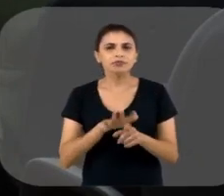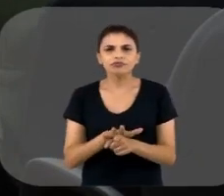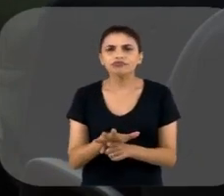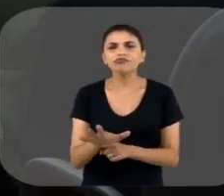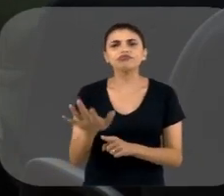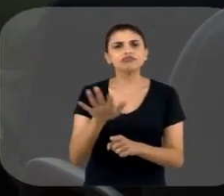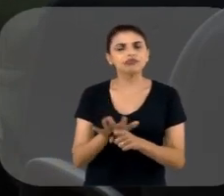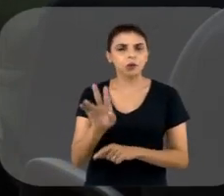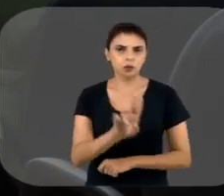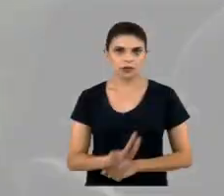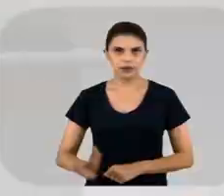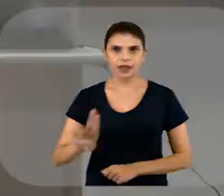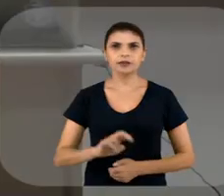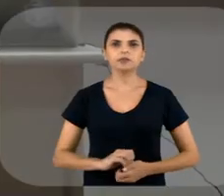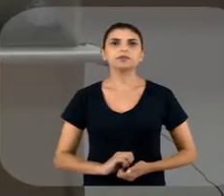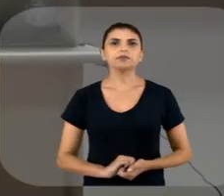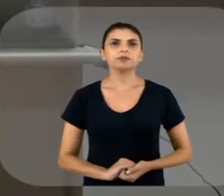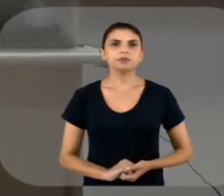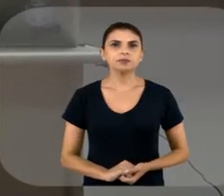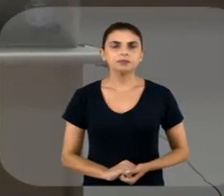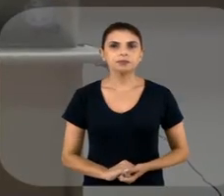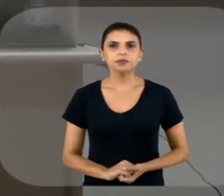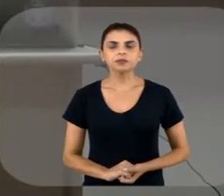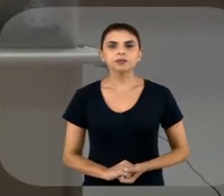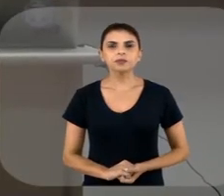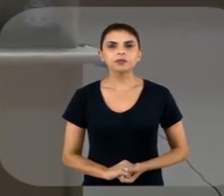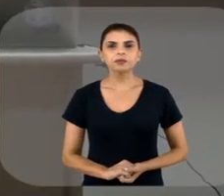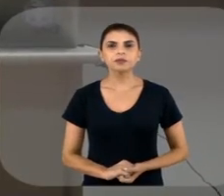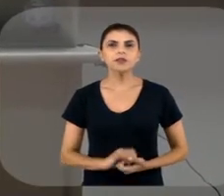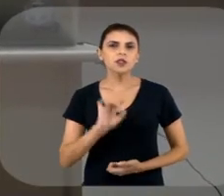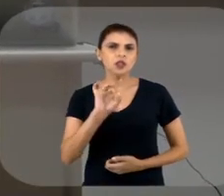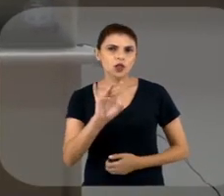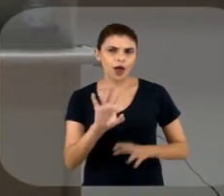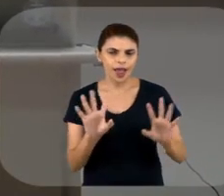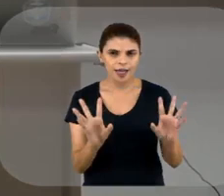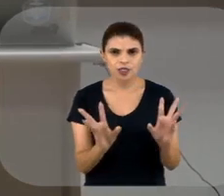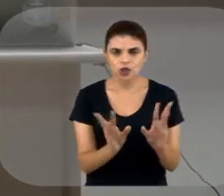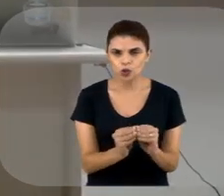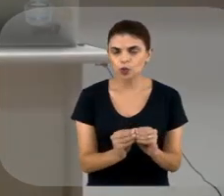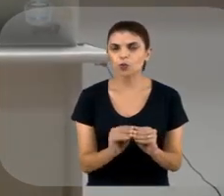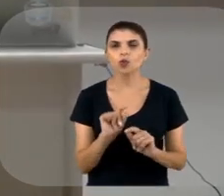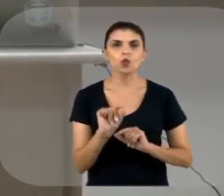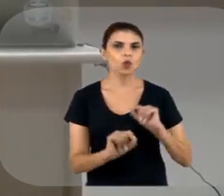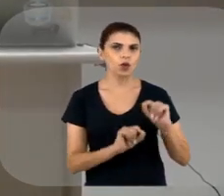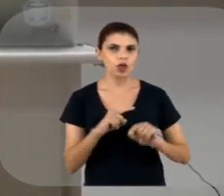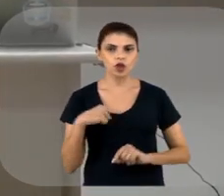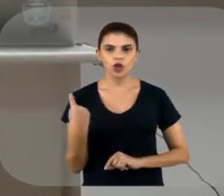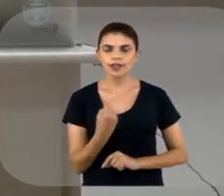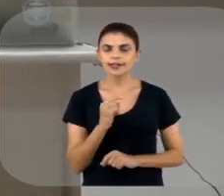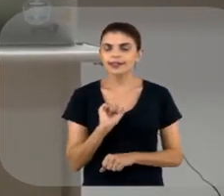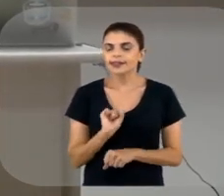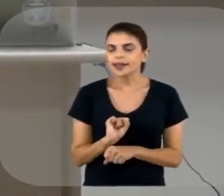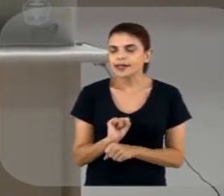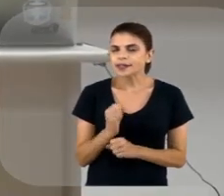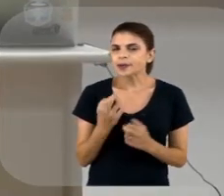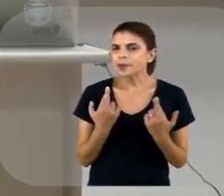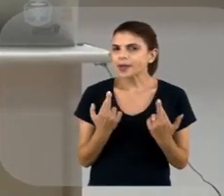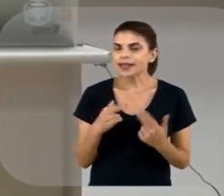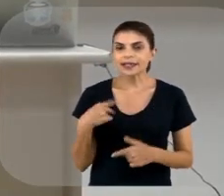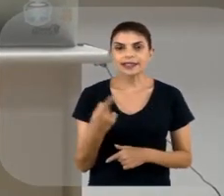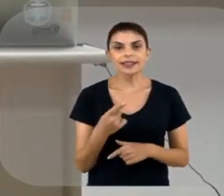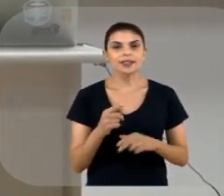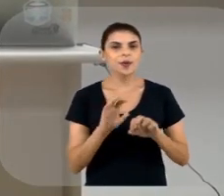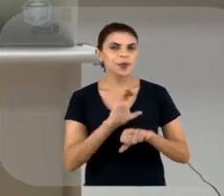massivamente utilizado. Bom, esse daqui é só um resuminho, né, do que a gente espera aqui com